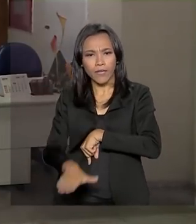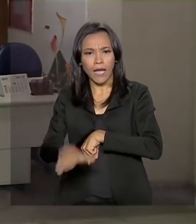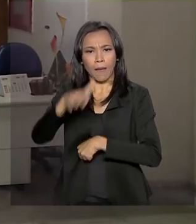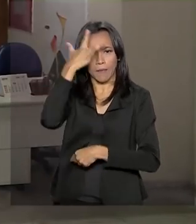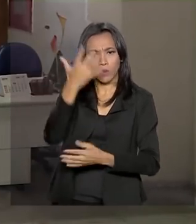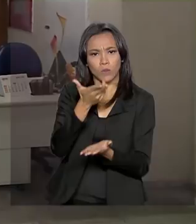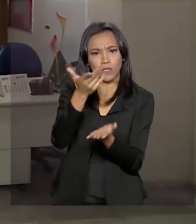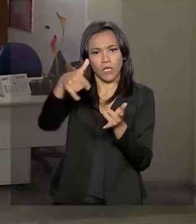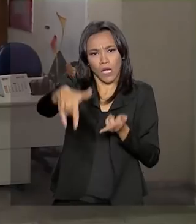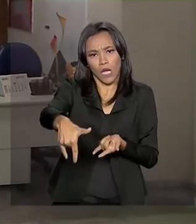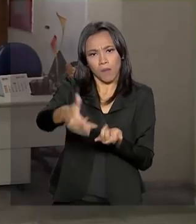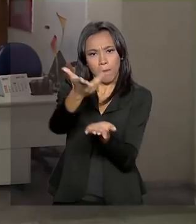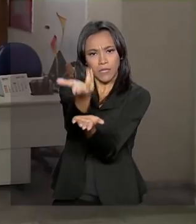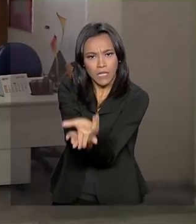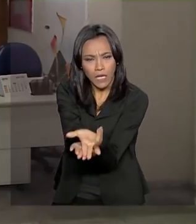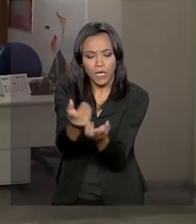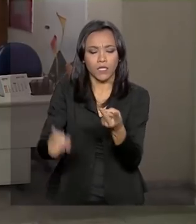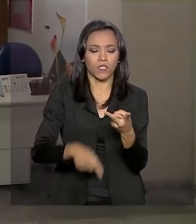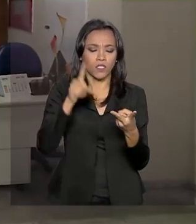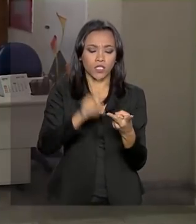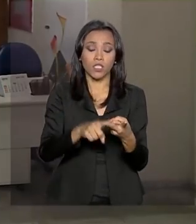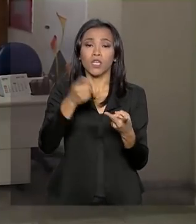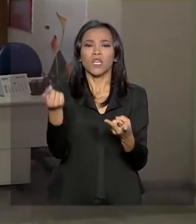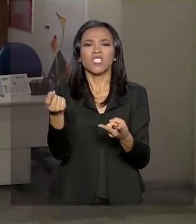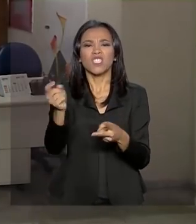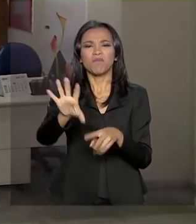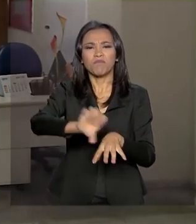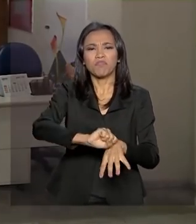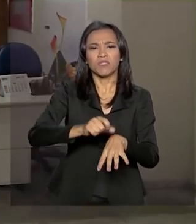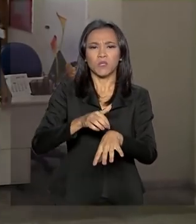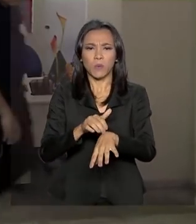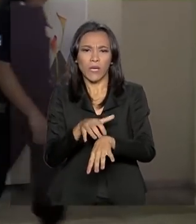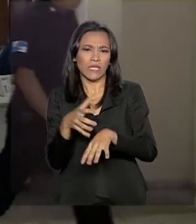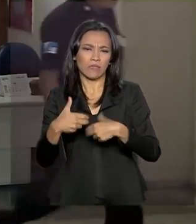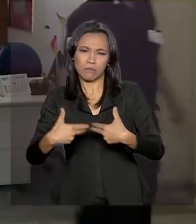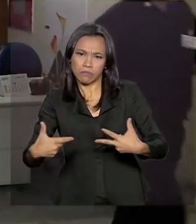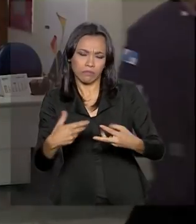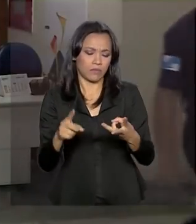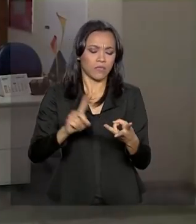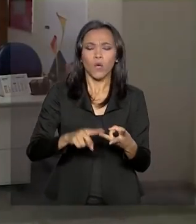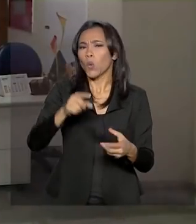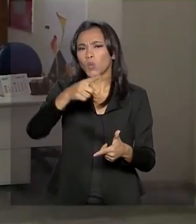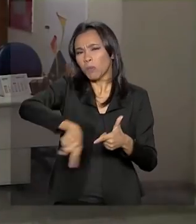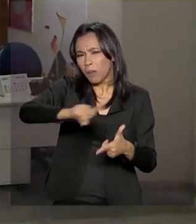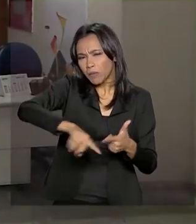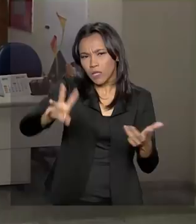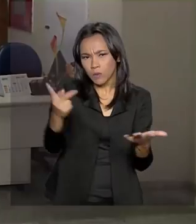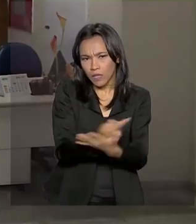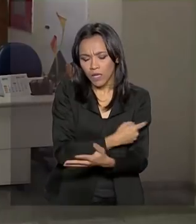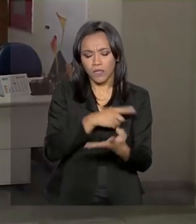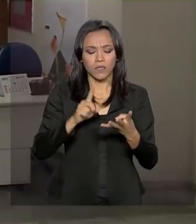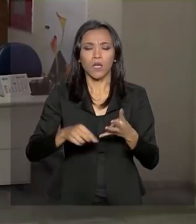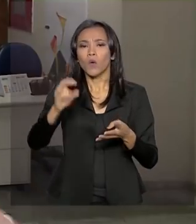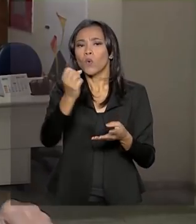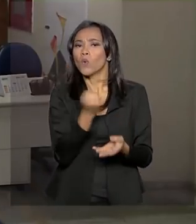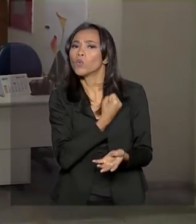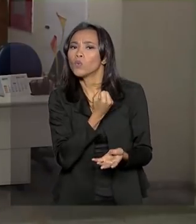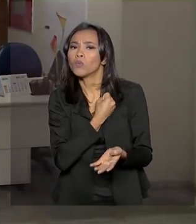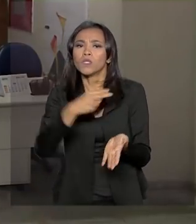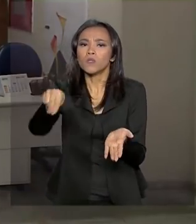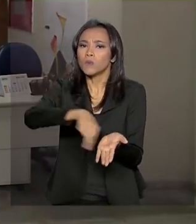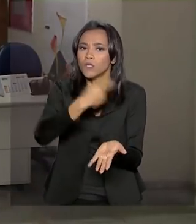o número da taxa de infecção hospitalar, o índice de complicações, o número de cirurgias e o número de